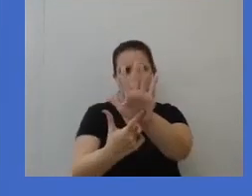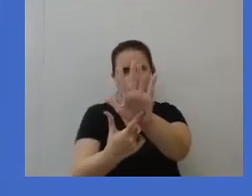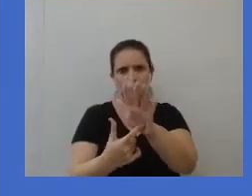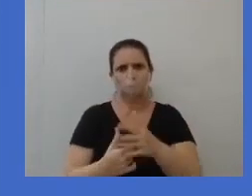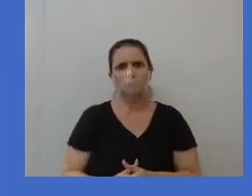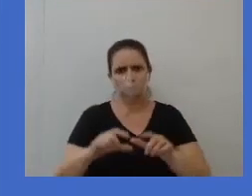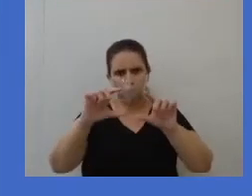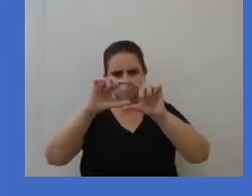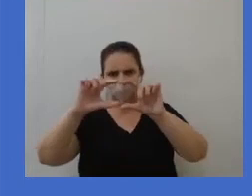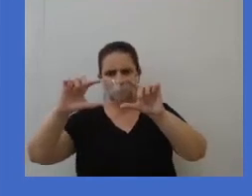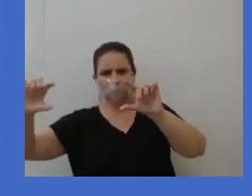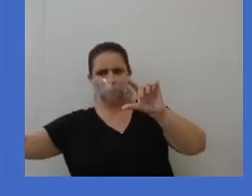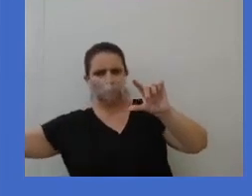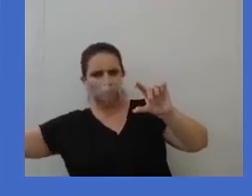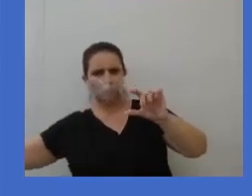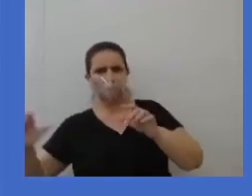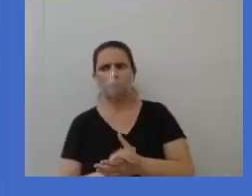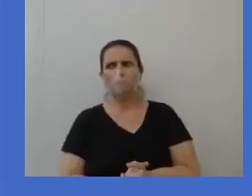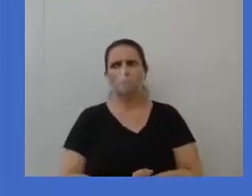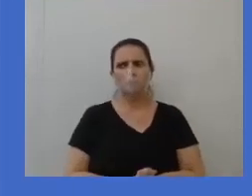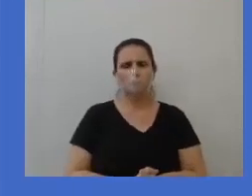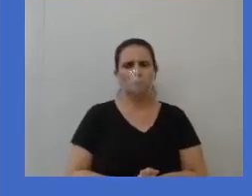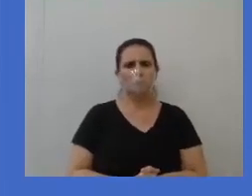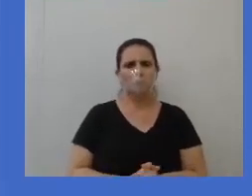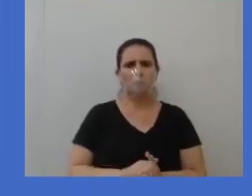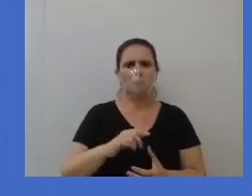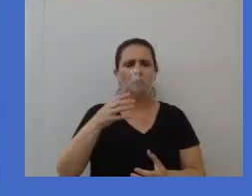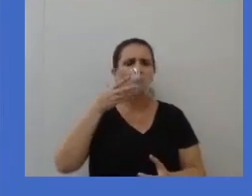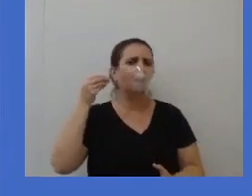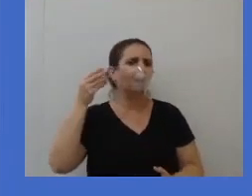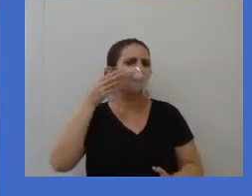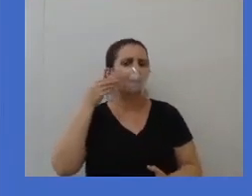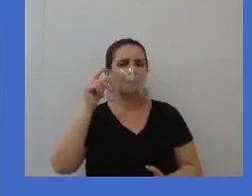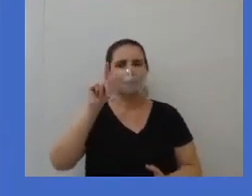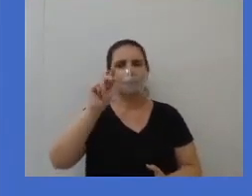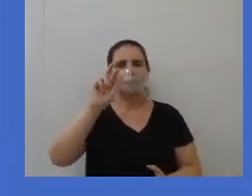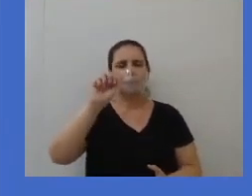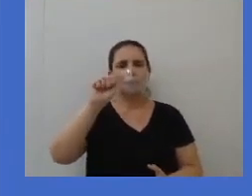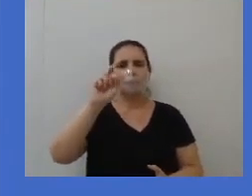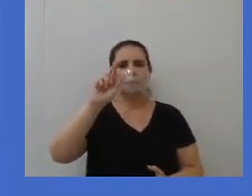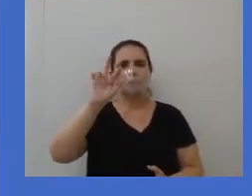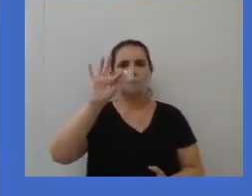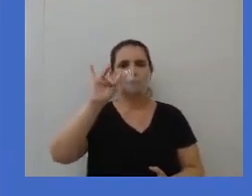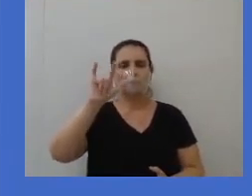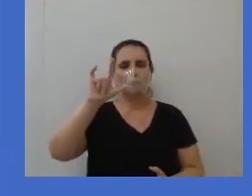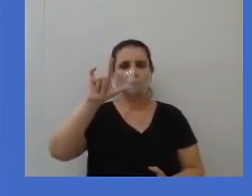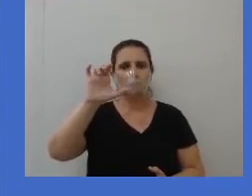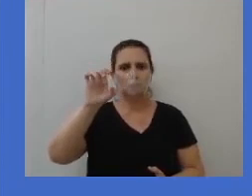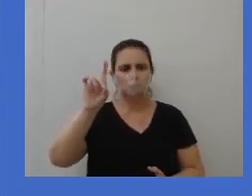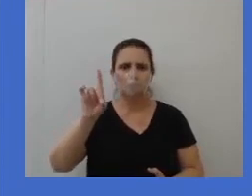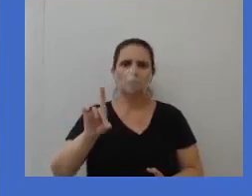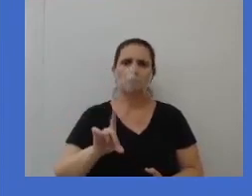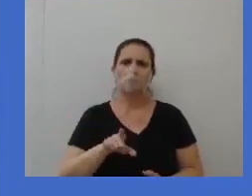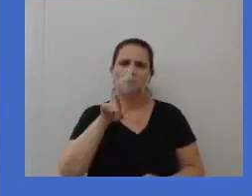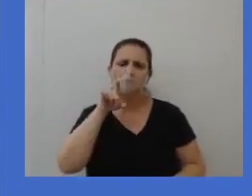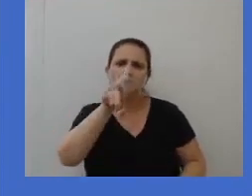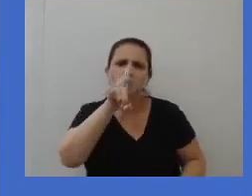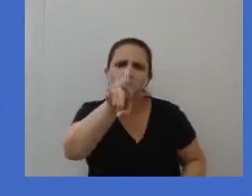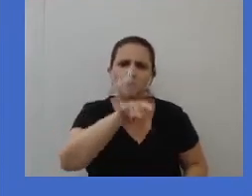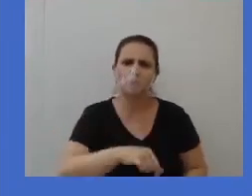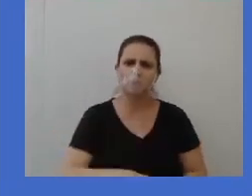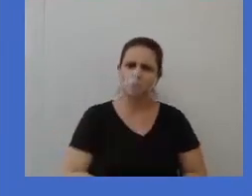uma tira com o célebre personagem Garfield e chega o rapaz e diz, você